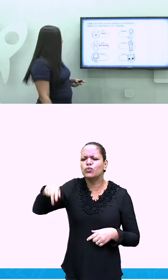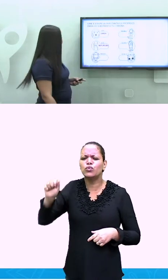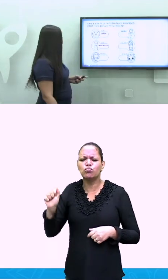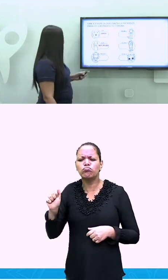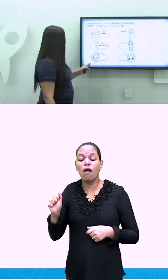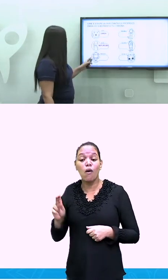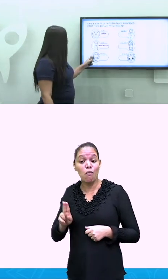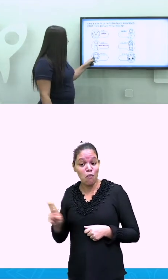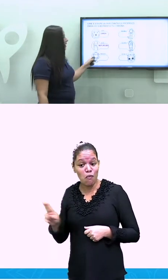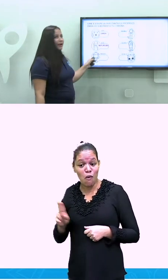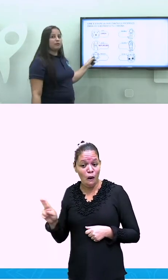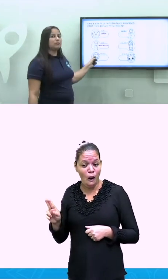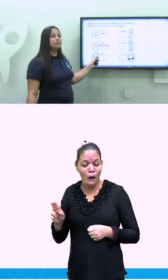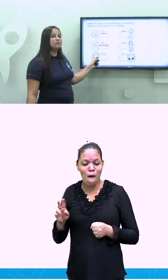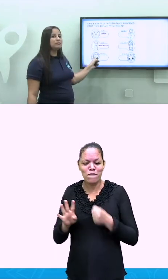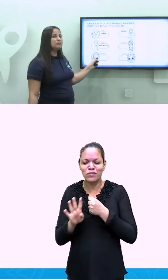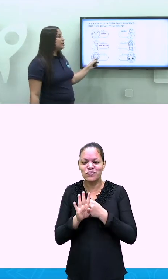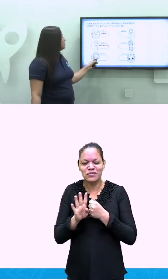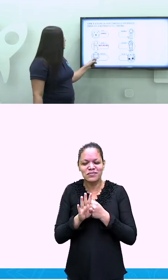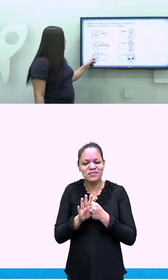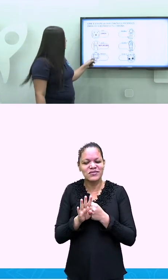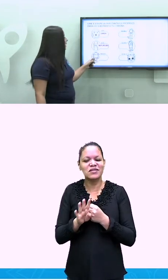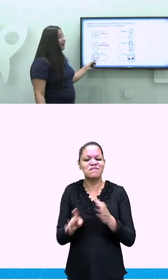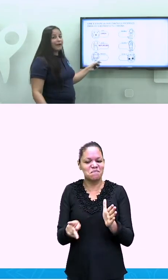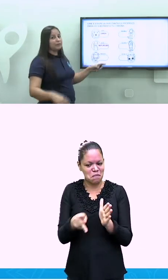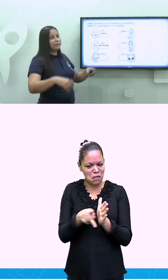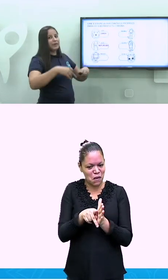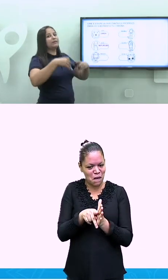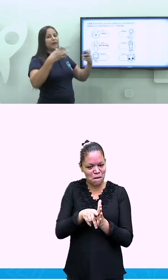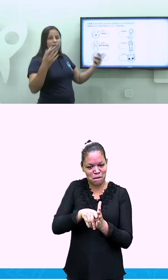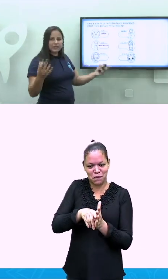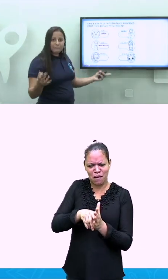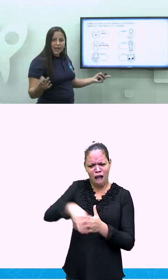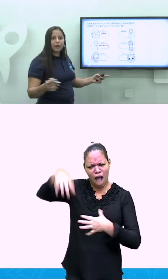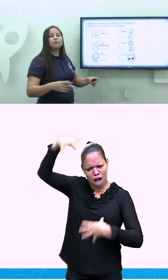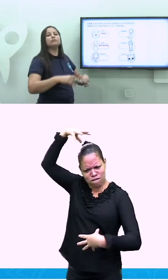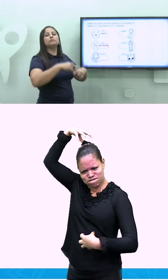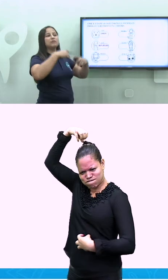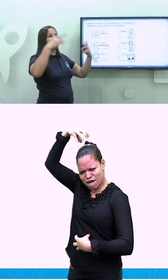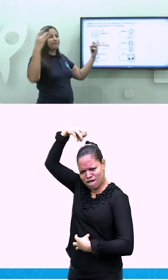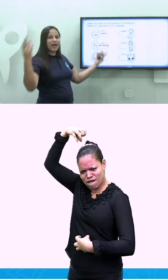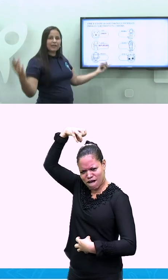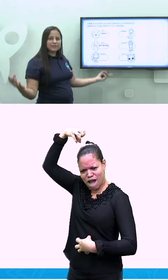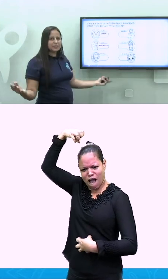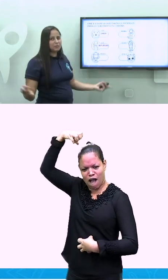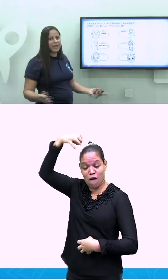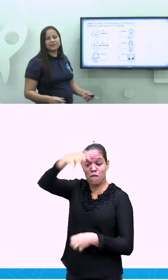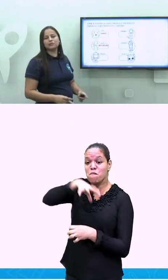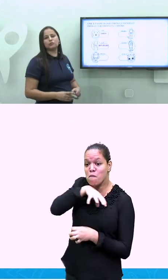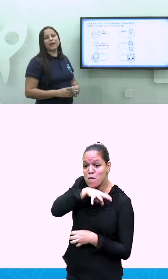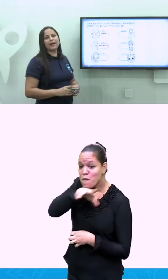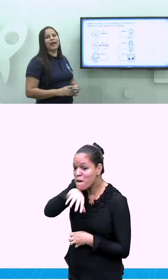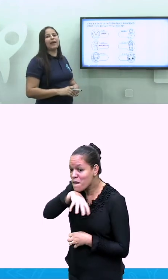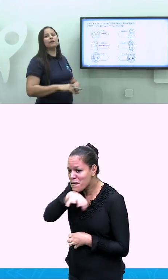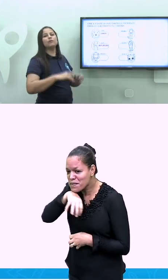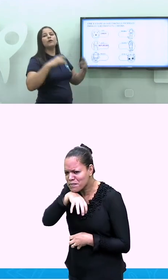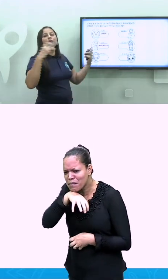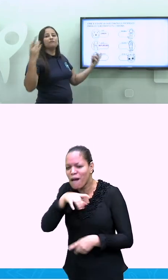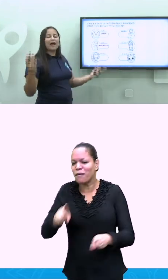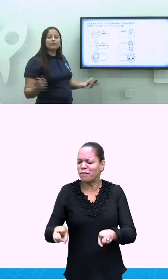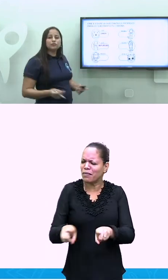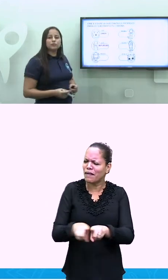cidade. Macaco. Macaco também, né? Um animal. Tem várias espécies de